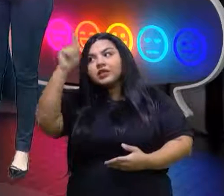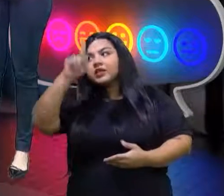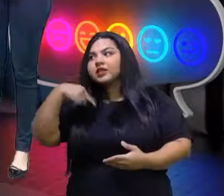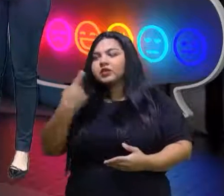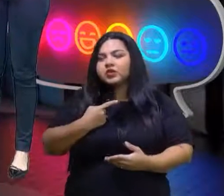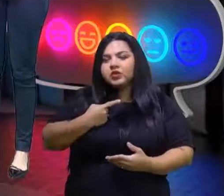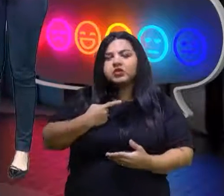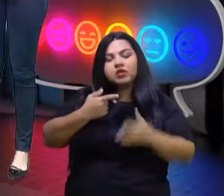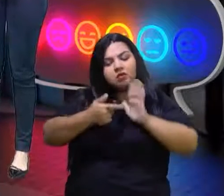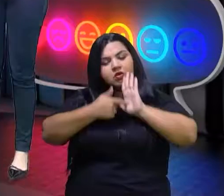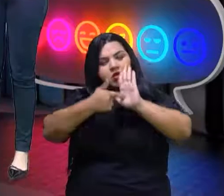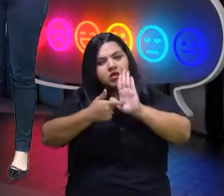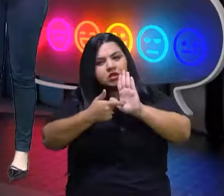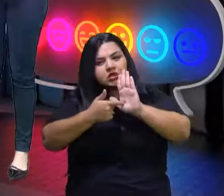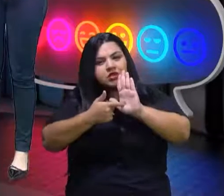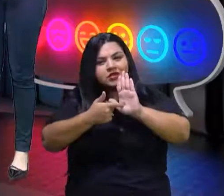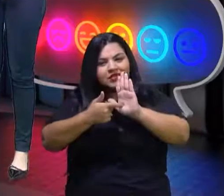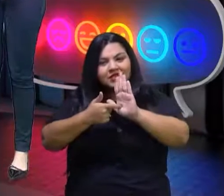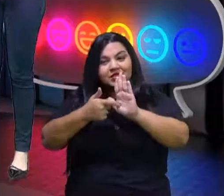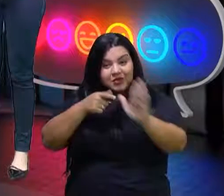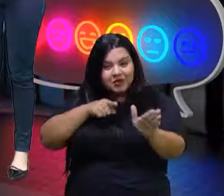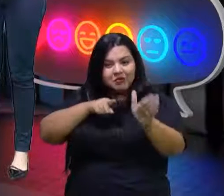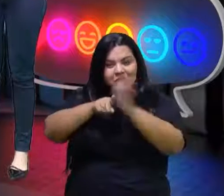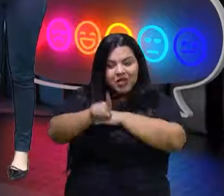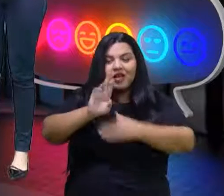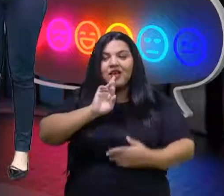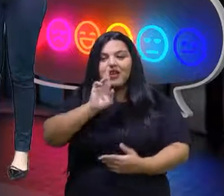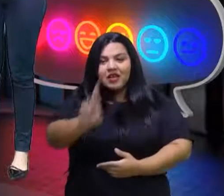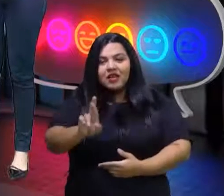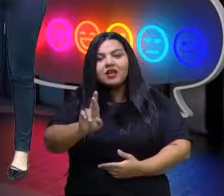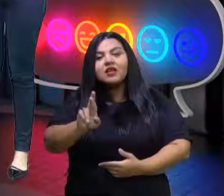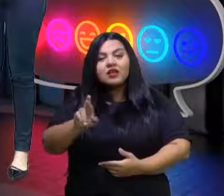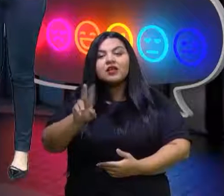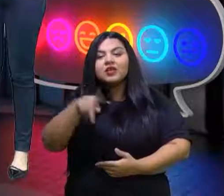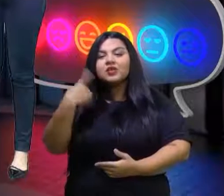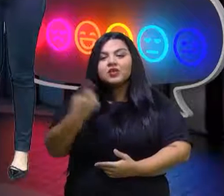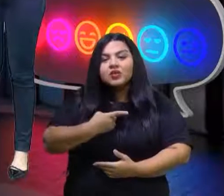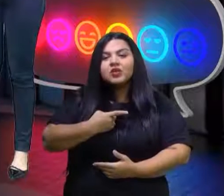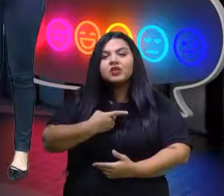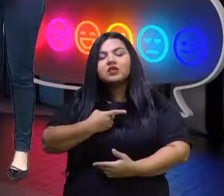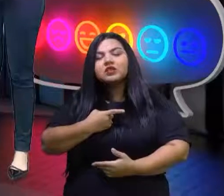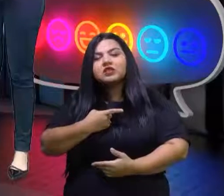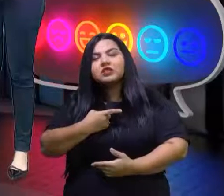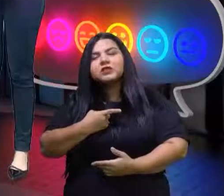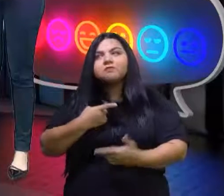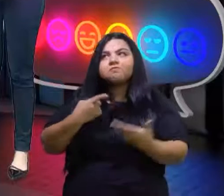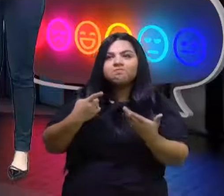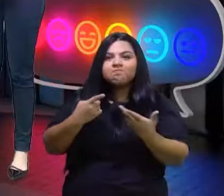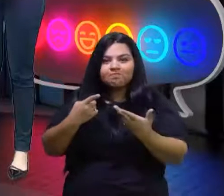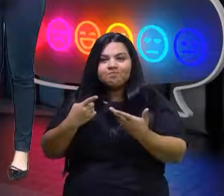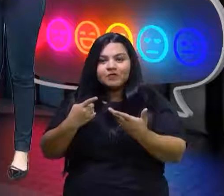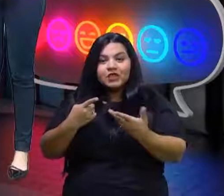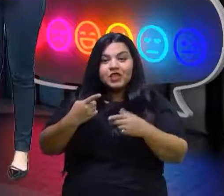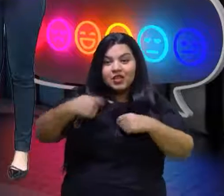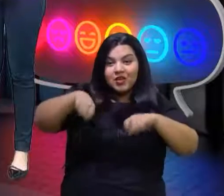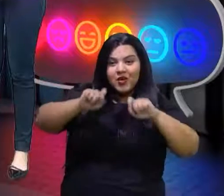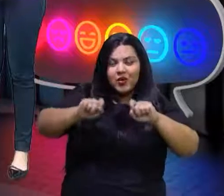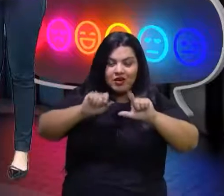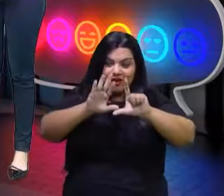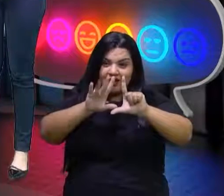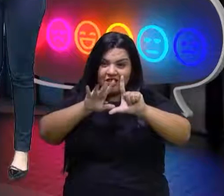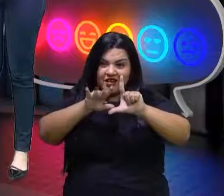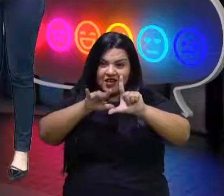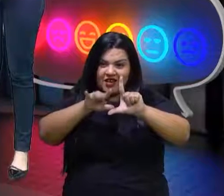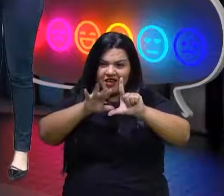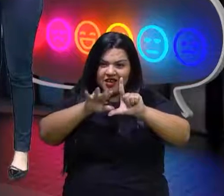gente estar trazendo essa alternativa para vocês responderem é justamente para a gente poder contar, né? Colocar o código QR